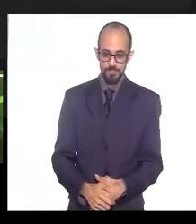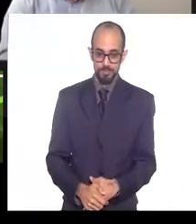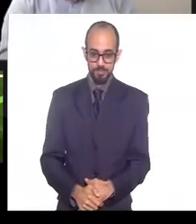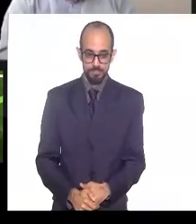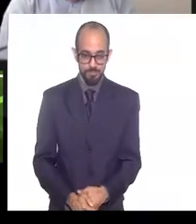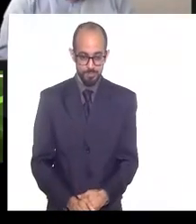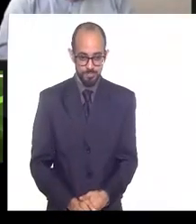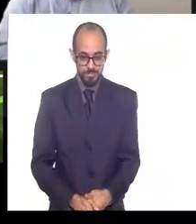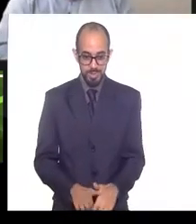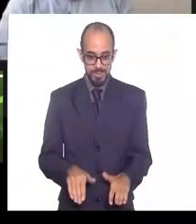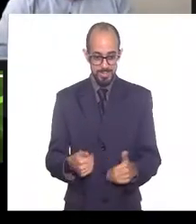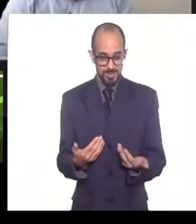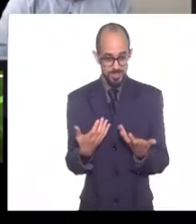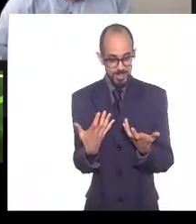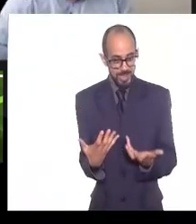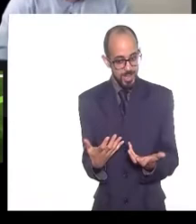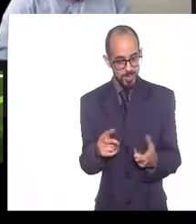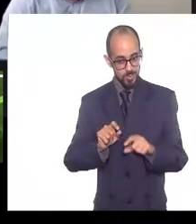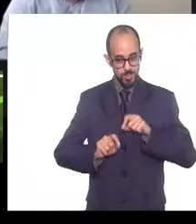Bom, eu quero